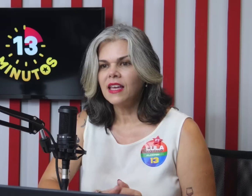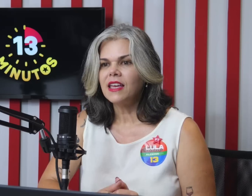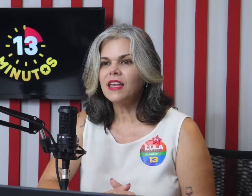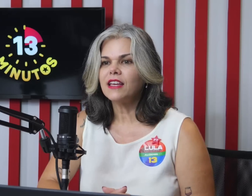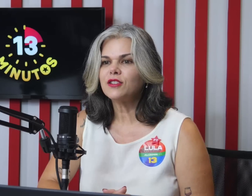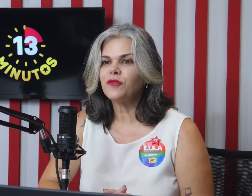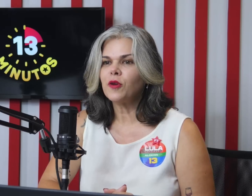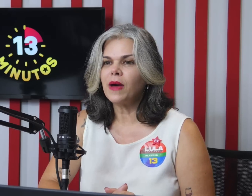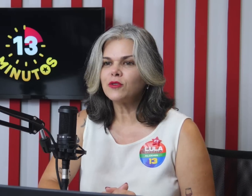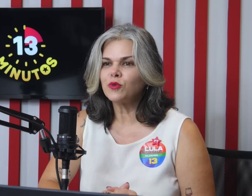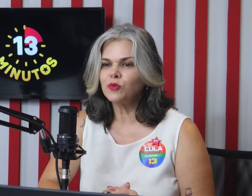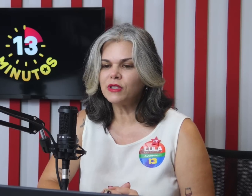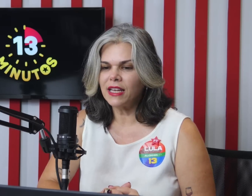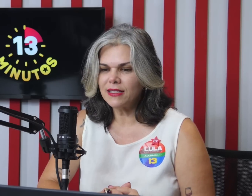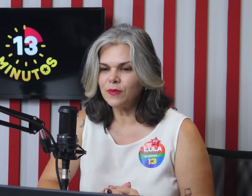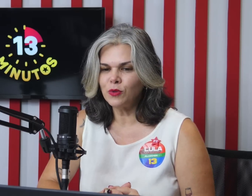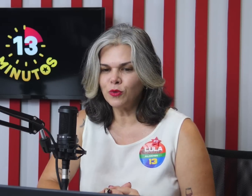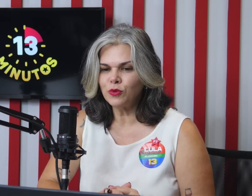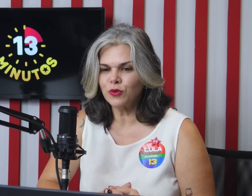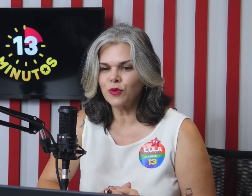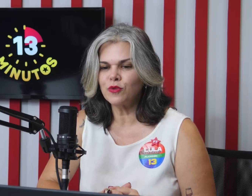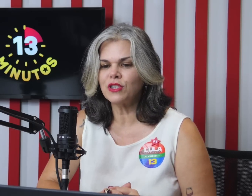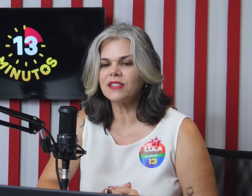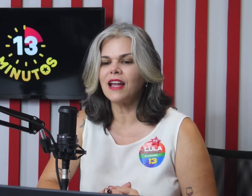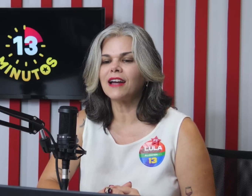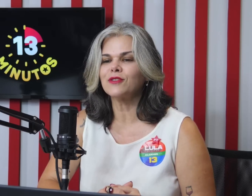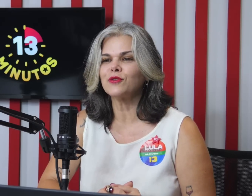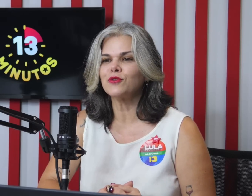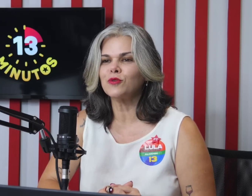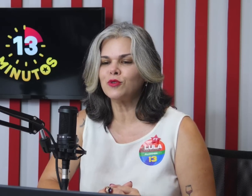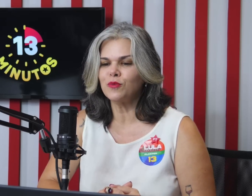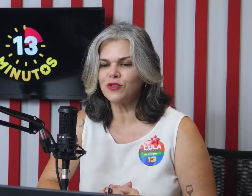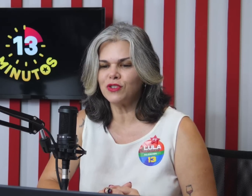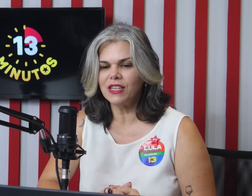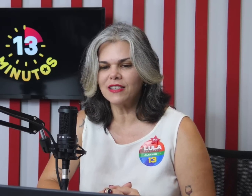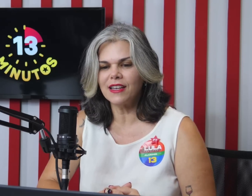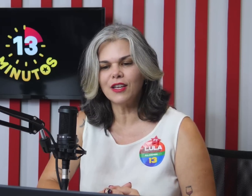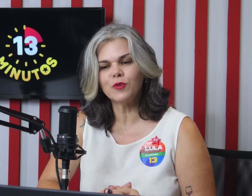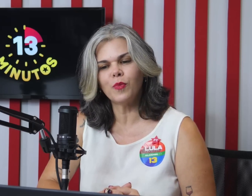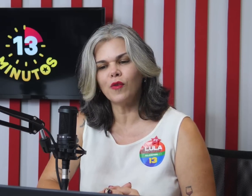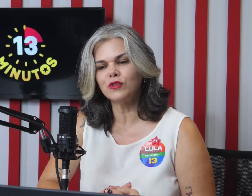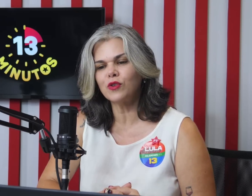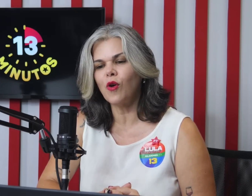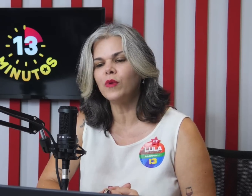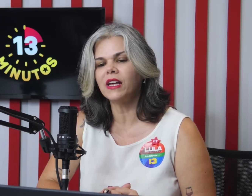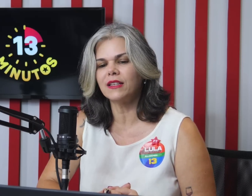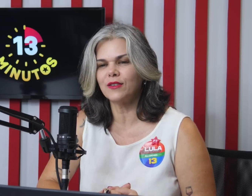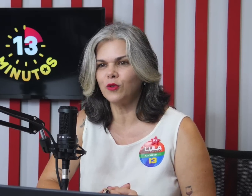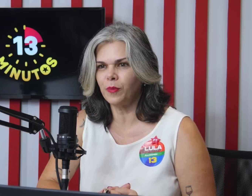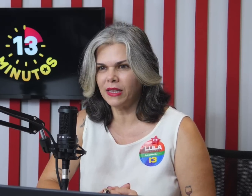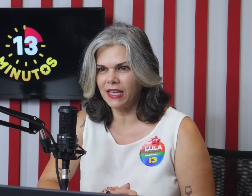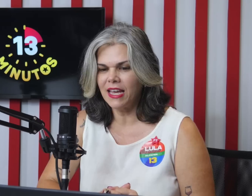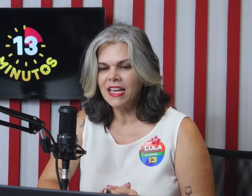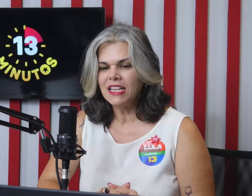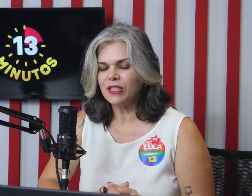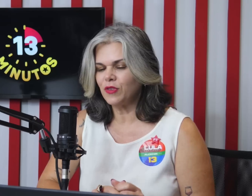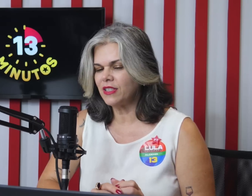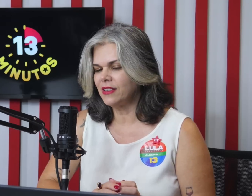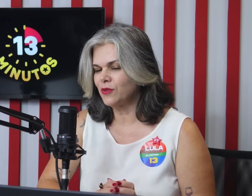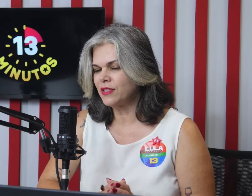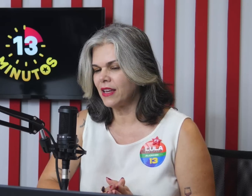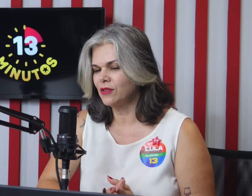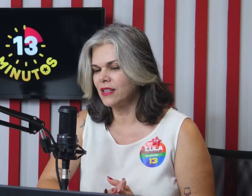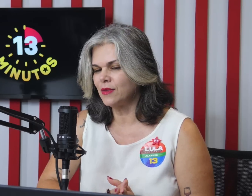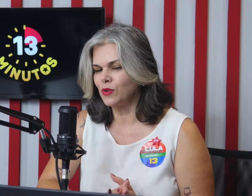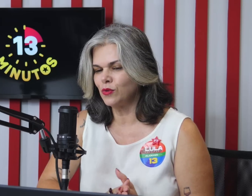e esse foi mais um 13 minutos com os destaques dos últimos dias na Rede Povo de comunicação do PT se